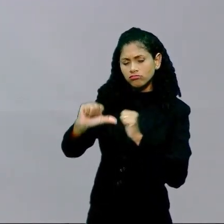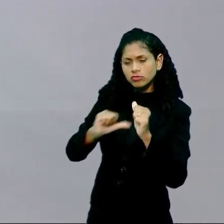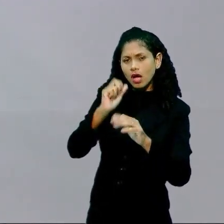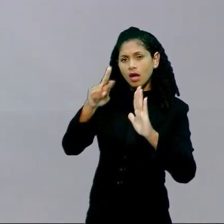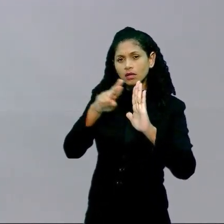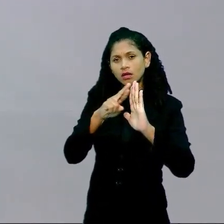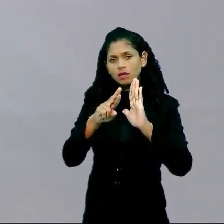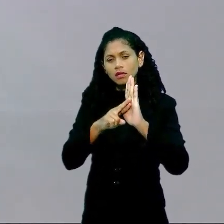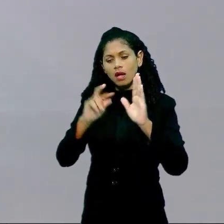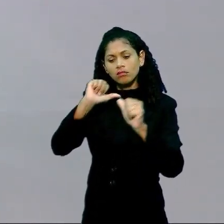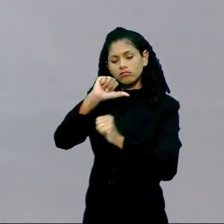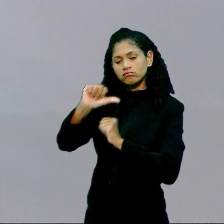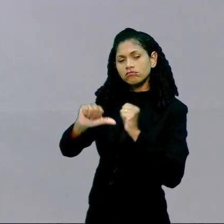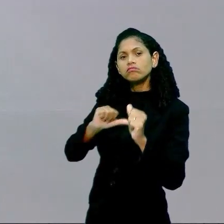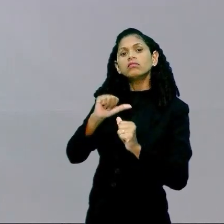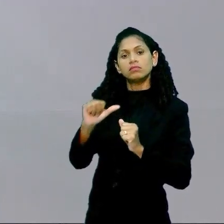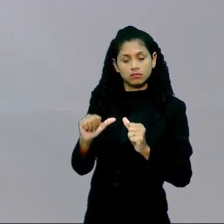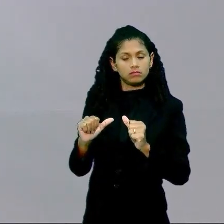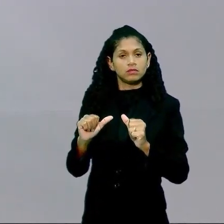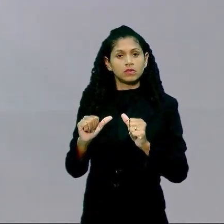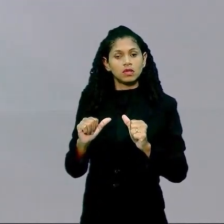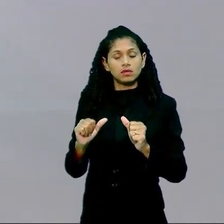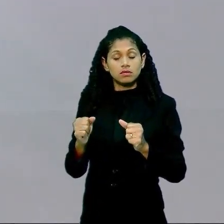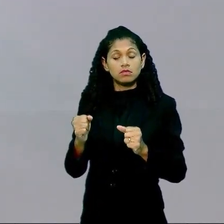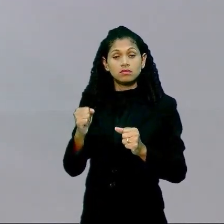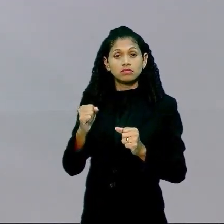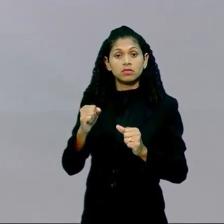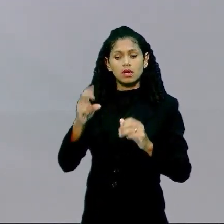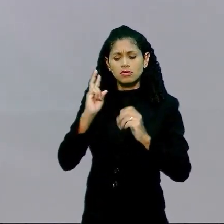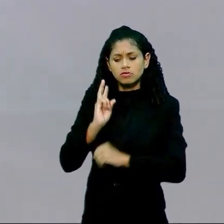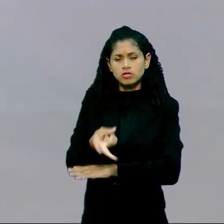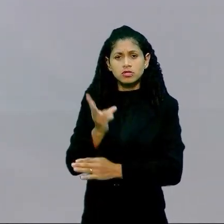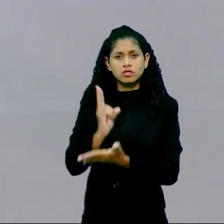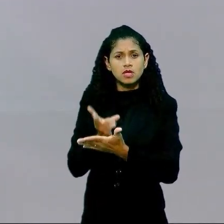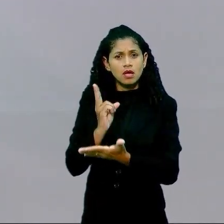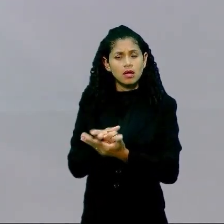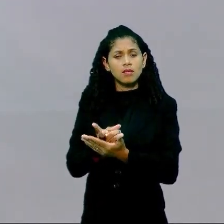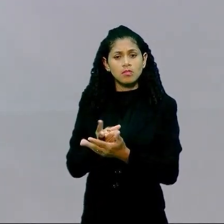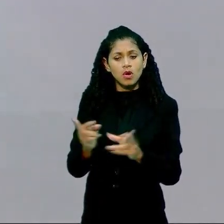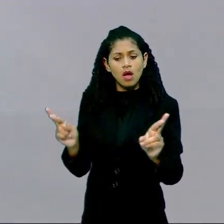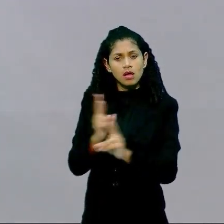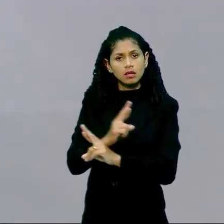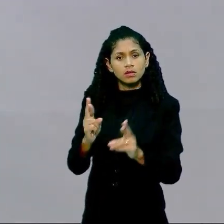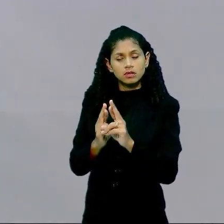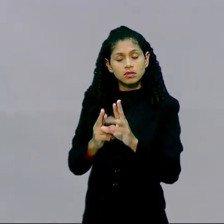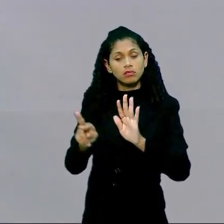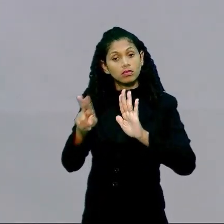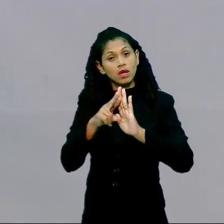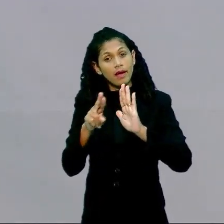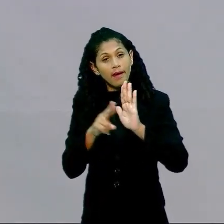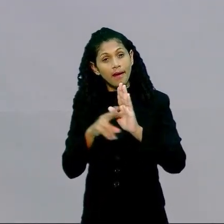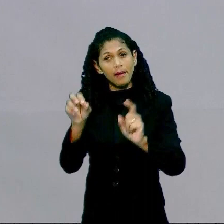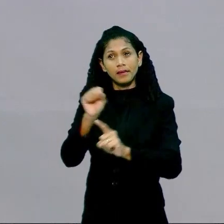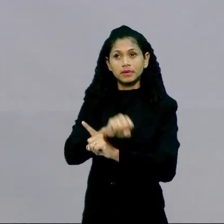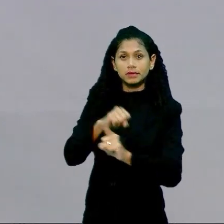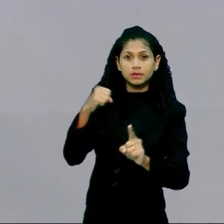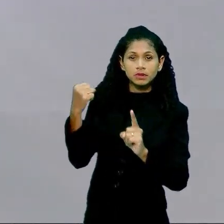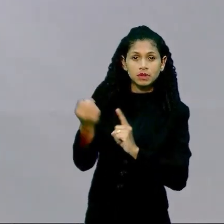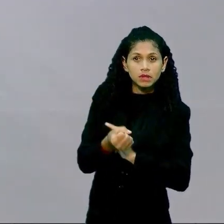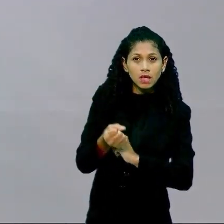os praticantes. Então, é sempre uma associação de regra, liberdade, mais adaptação, porque são práticas que a gente